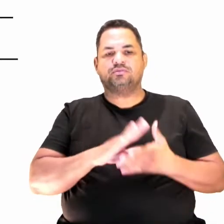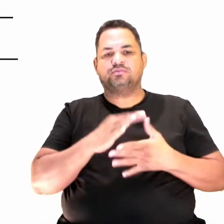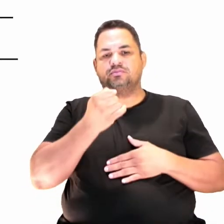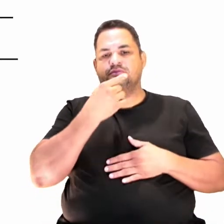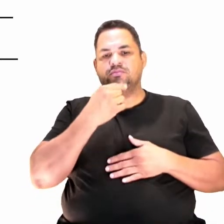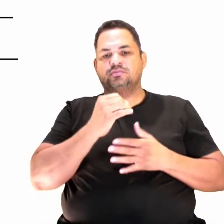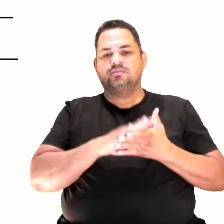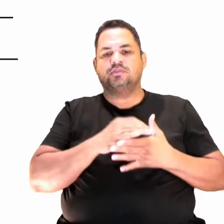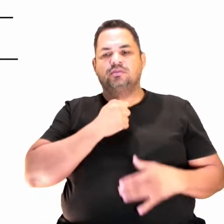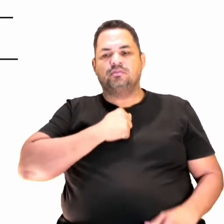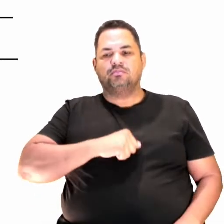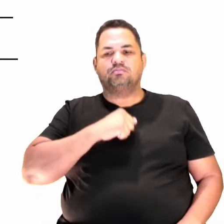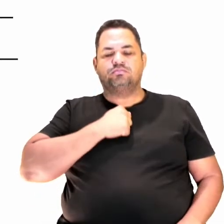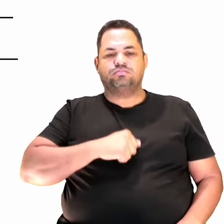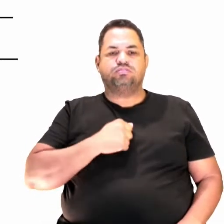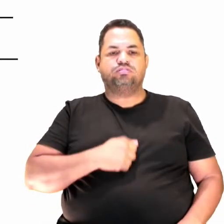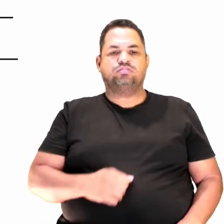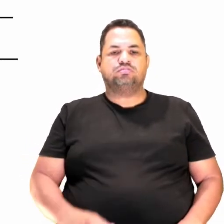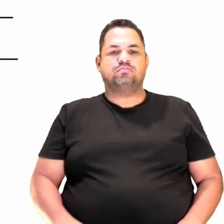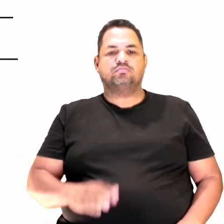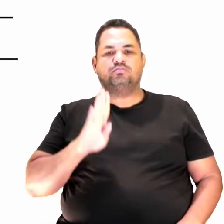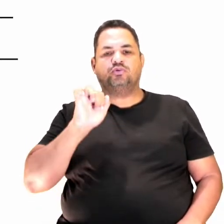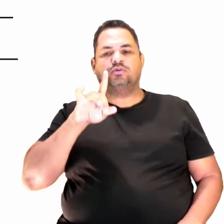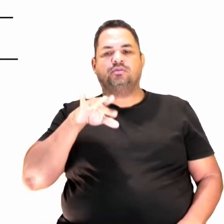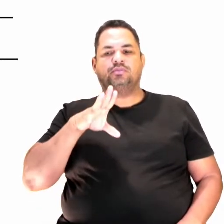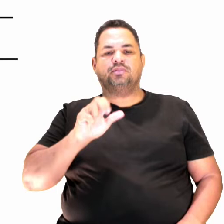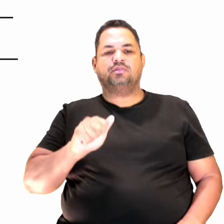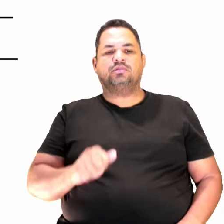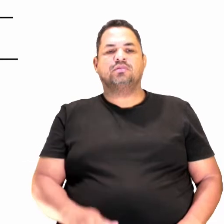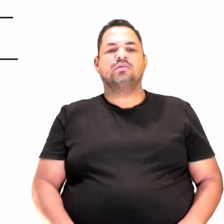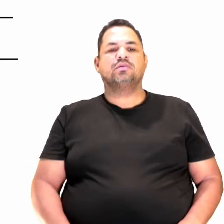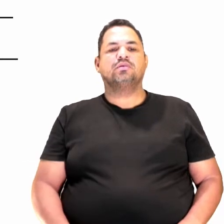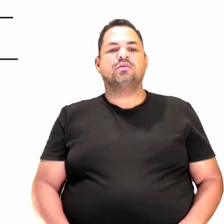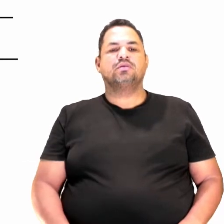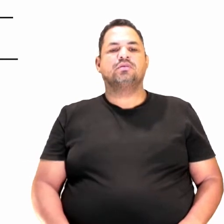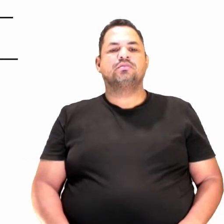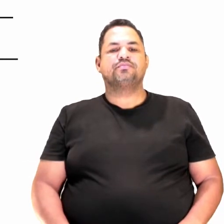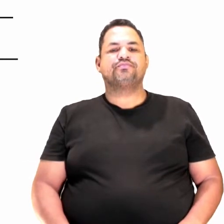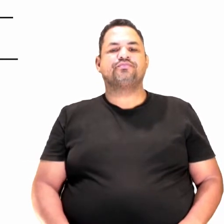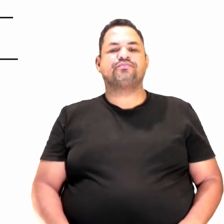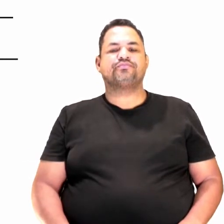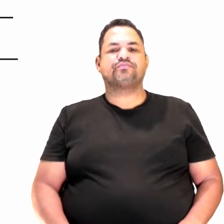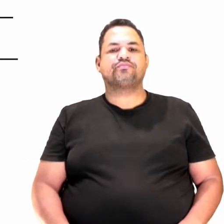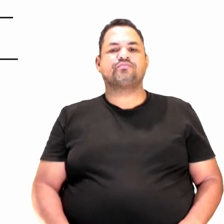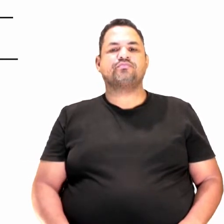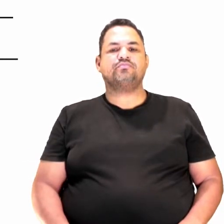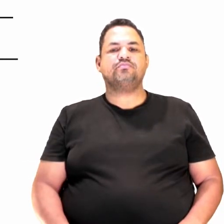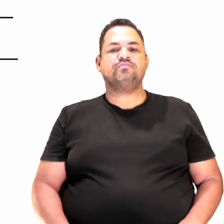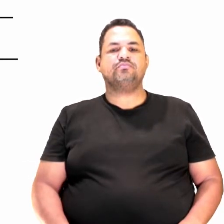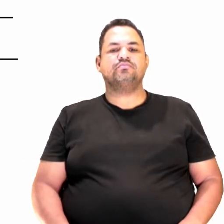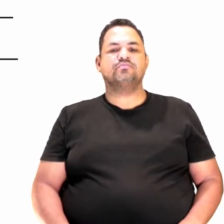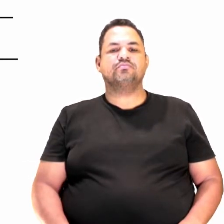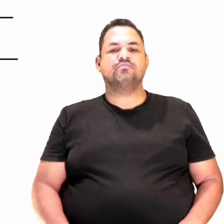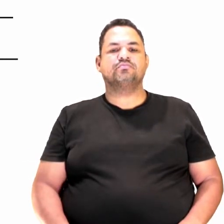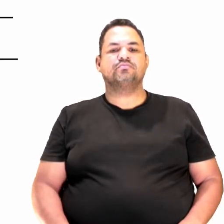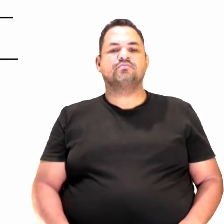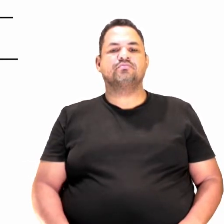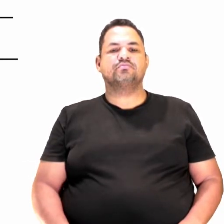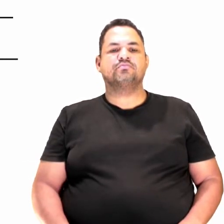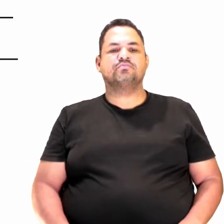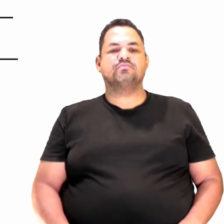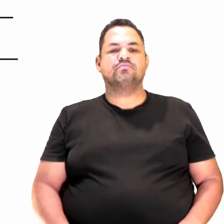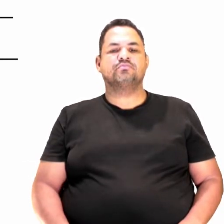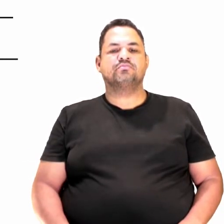pode ser bulimia. E get obsessed about losing weight,